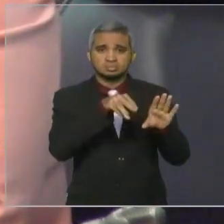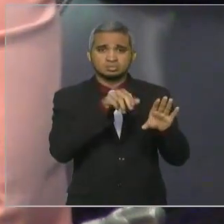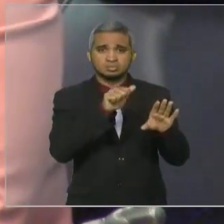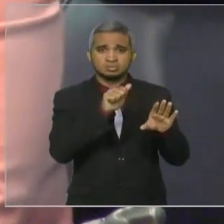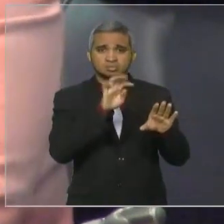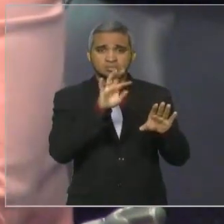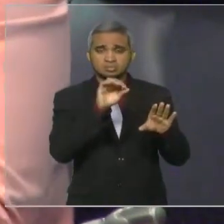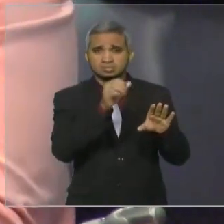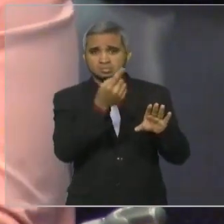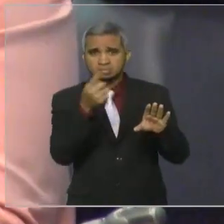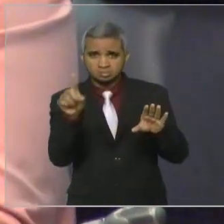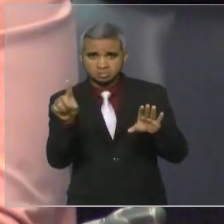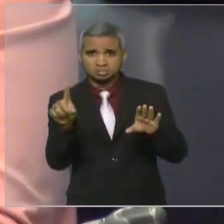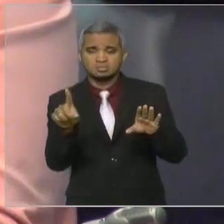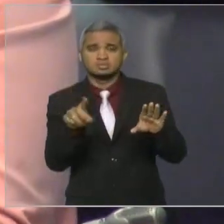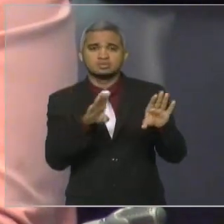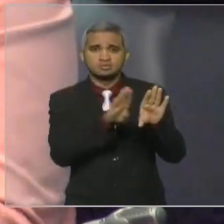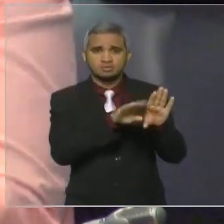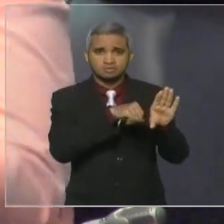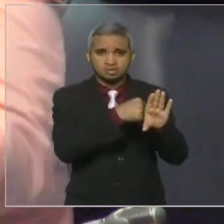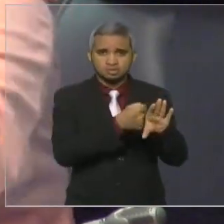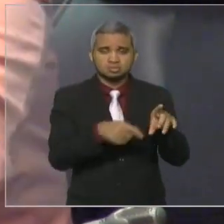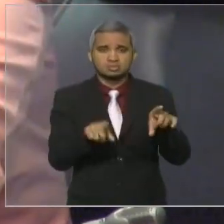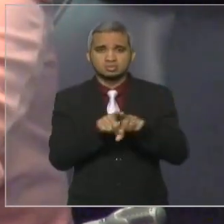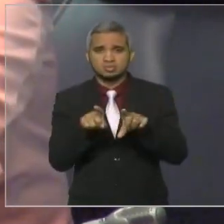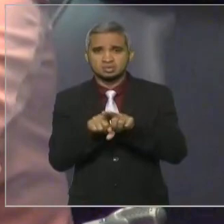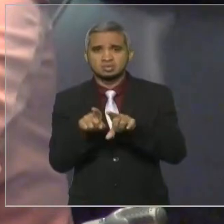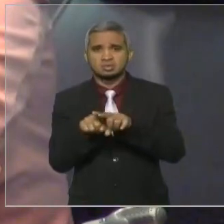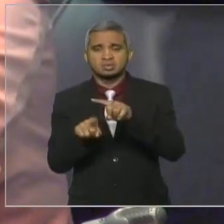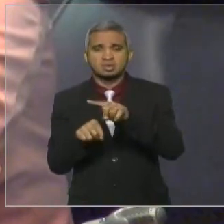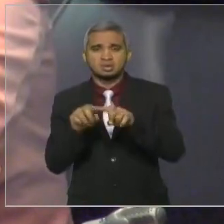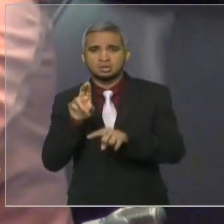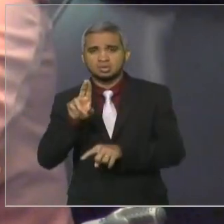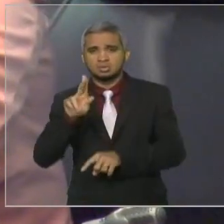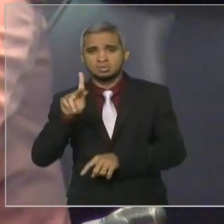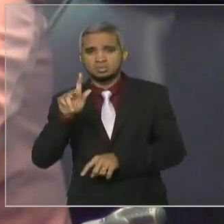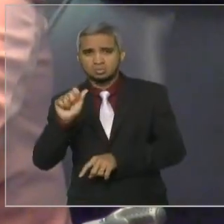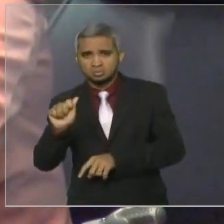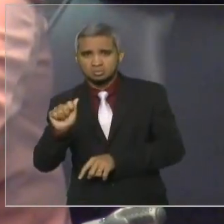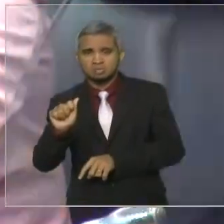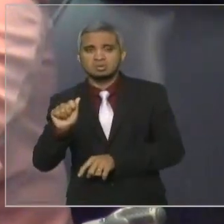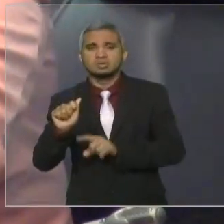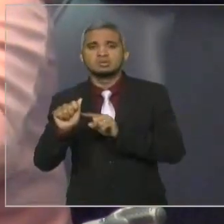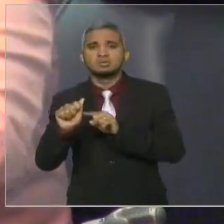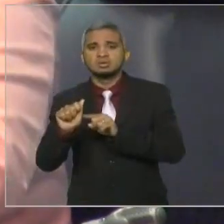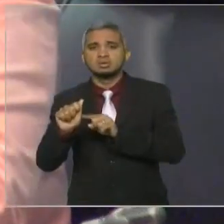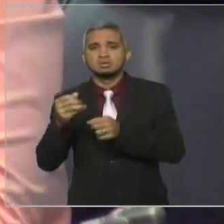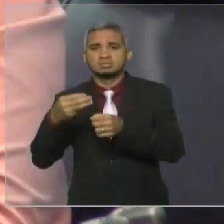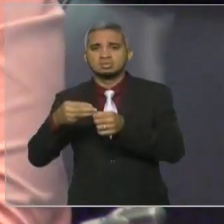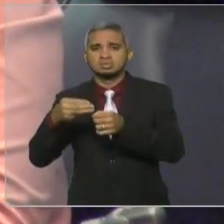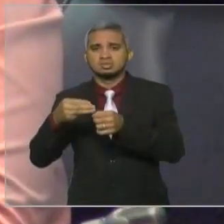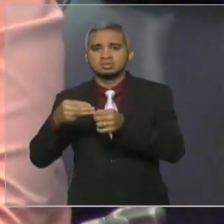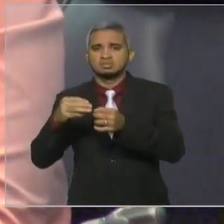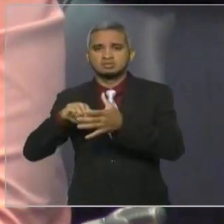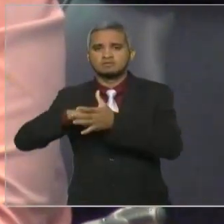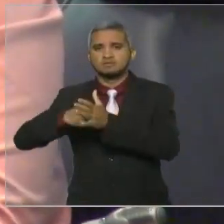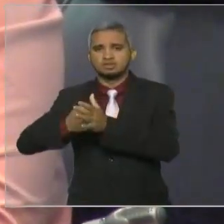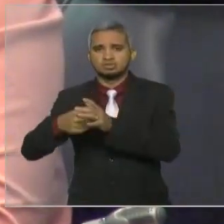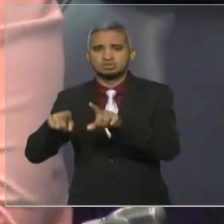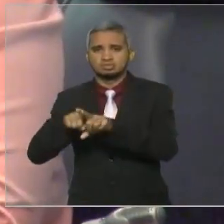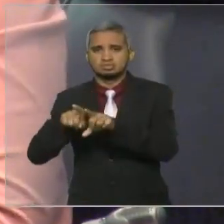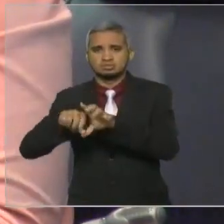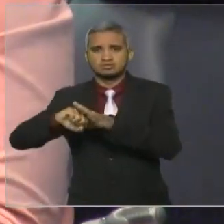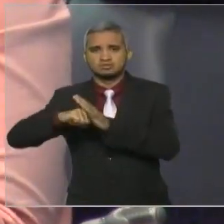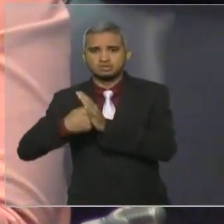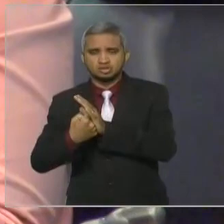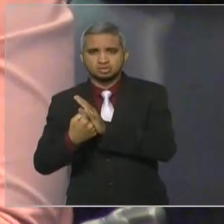para o município e não teve interesse de ficar, porque abriu o macro-regional. Porém, o macro-regional de Chapadinha é um hospital